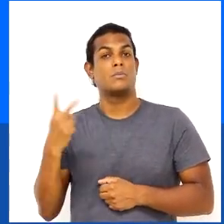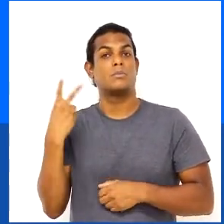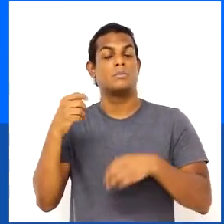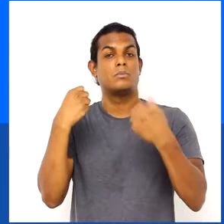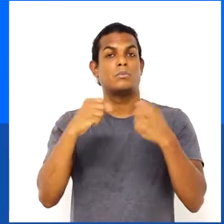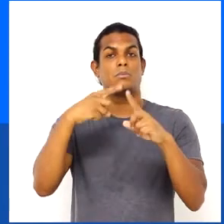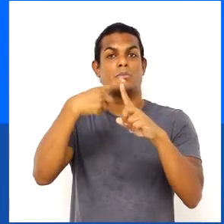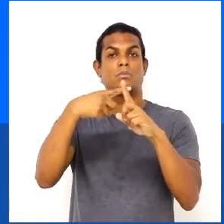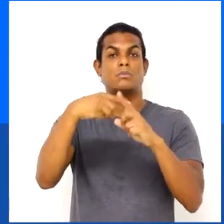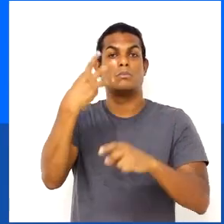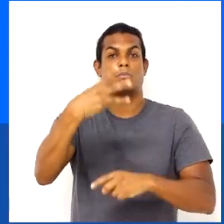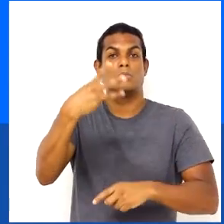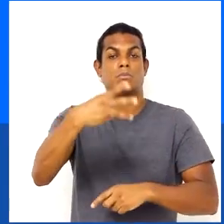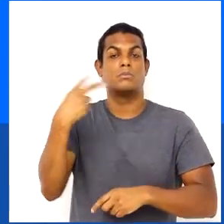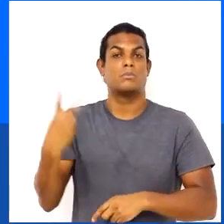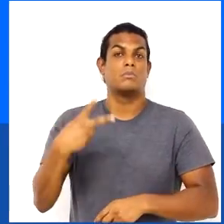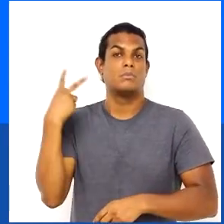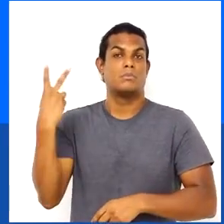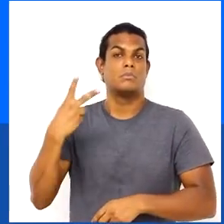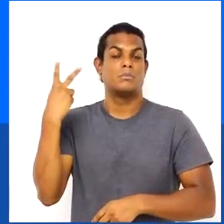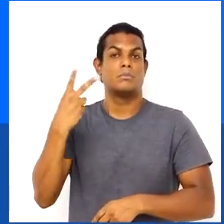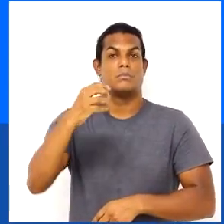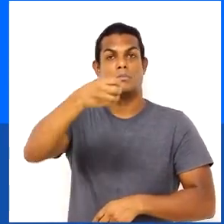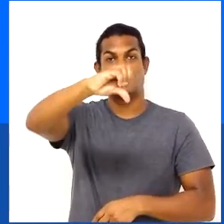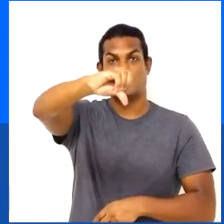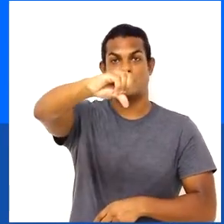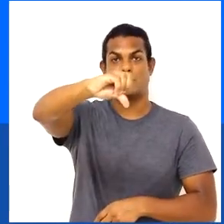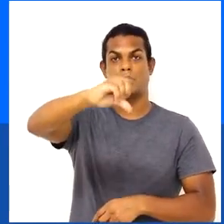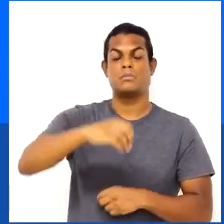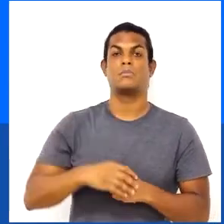valor da coluna da frequência absoluta, que é o valor 9,